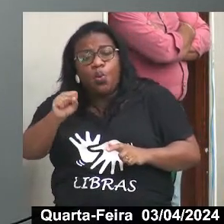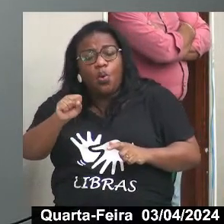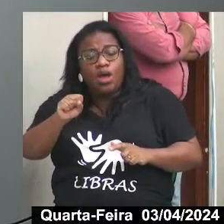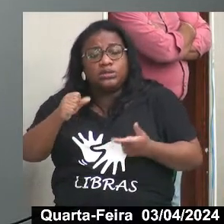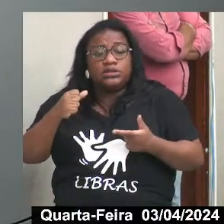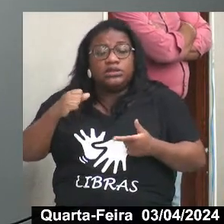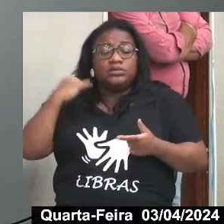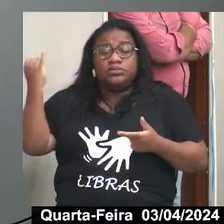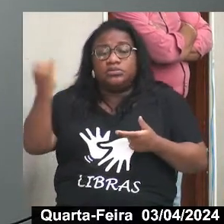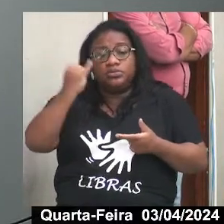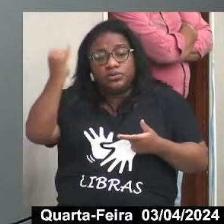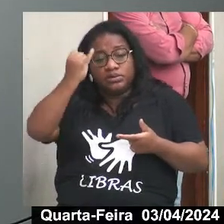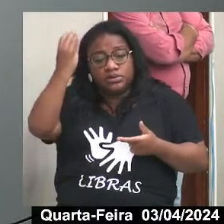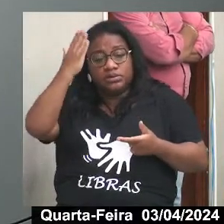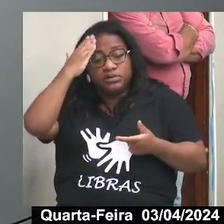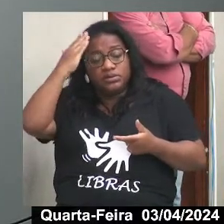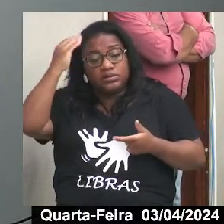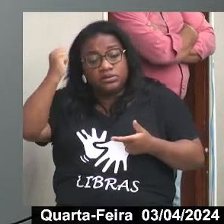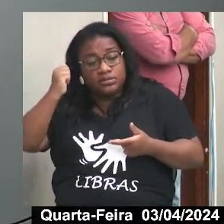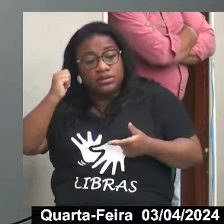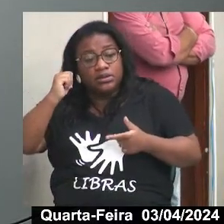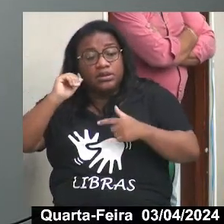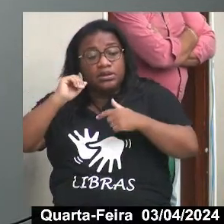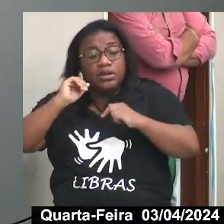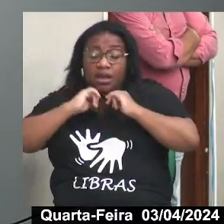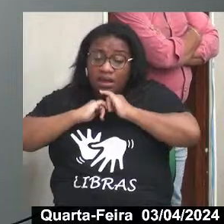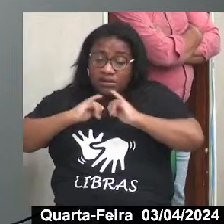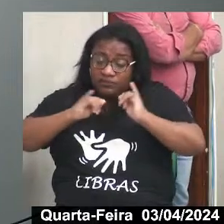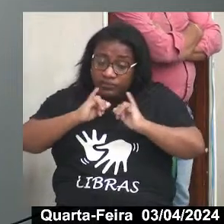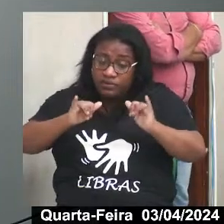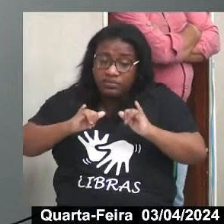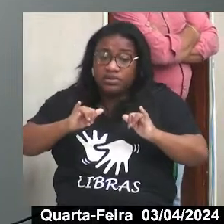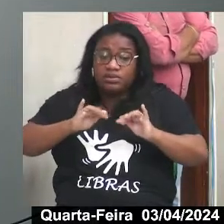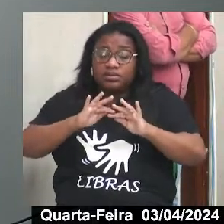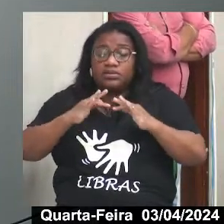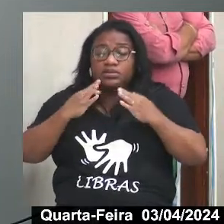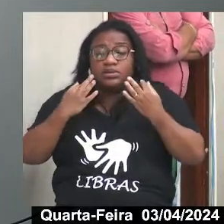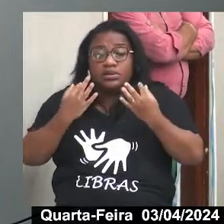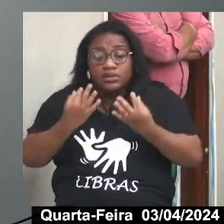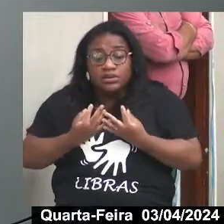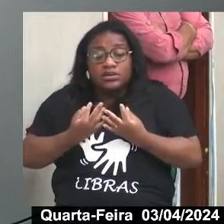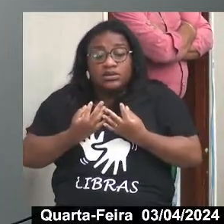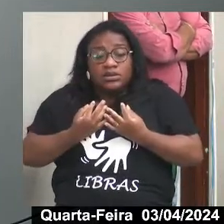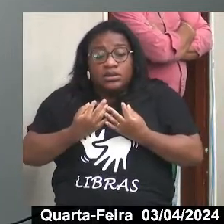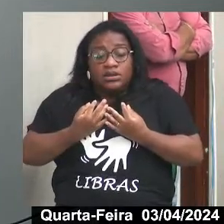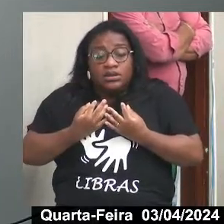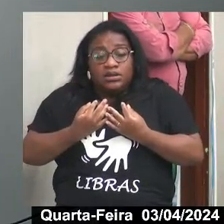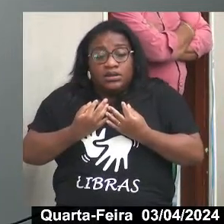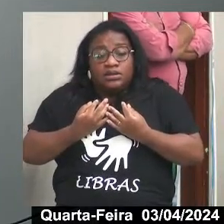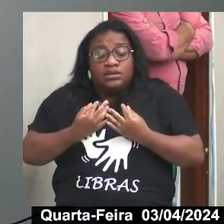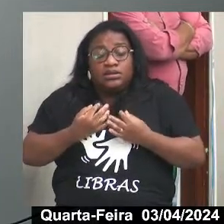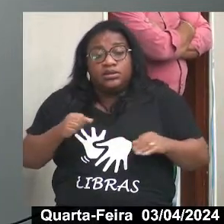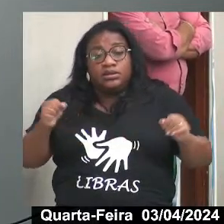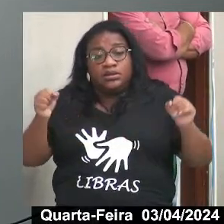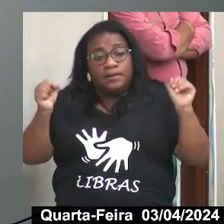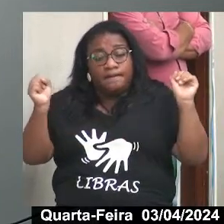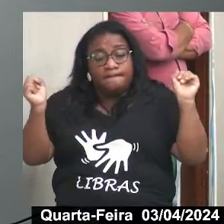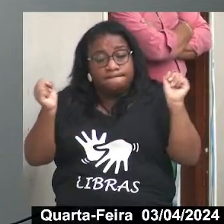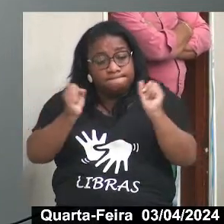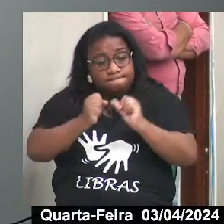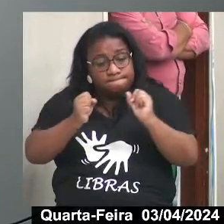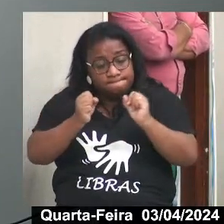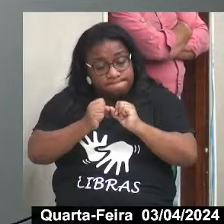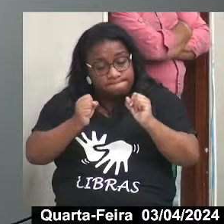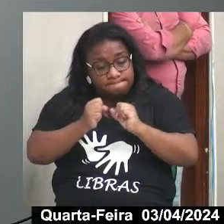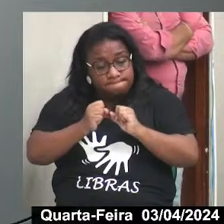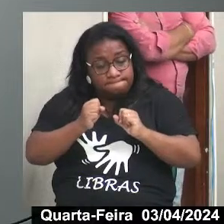nessa orientação, que é muito importante saber passar para as famílias quais são os direitos que essas famílias têm. Fizemos aqui a parte de